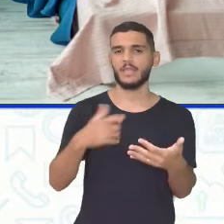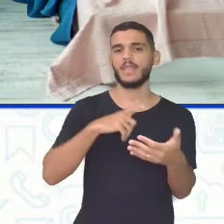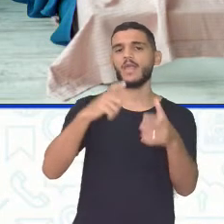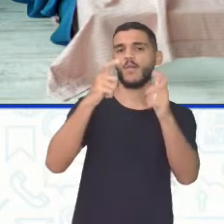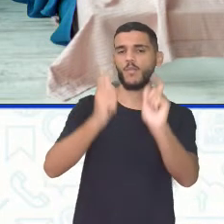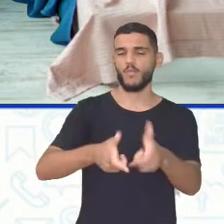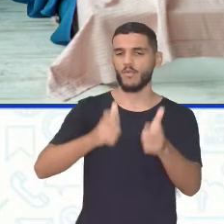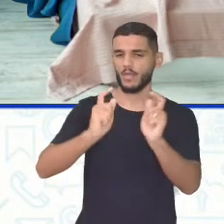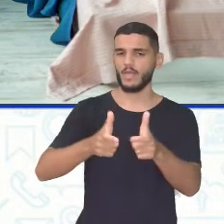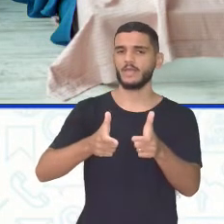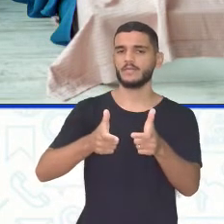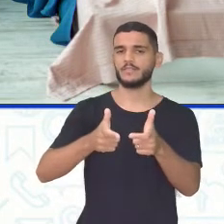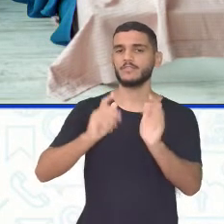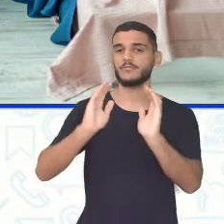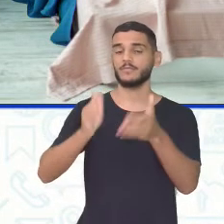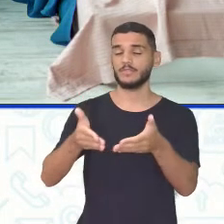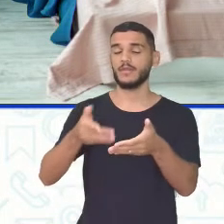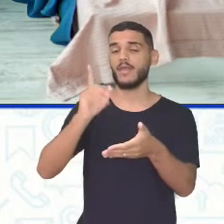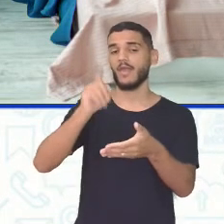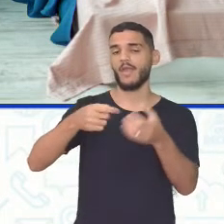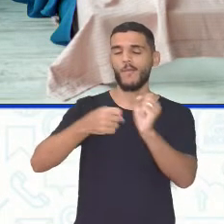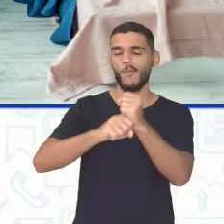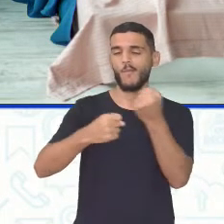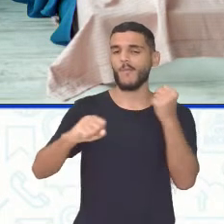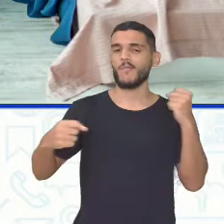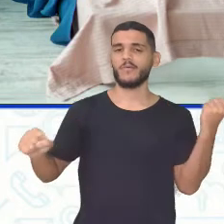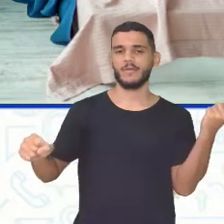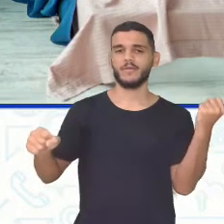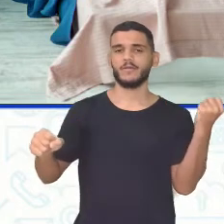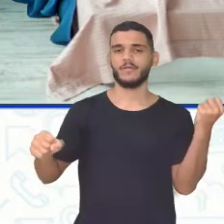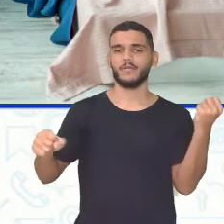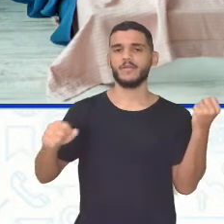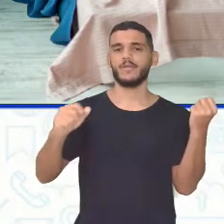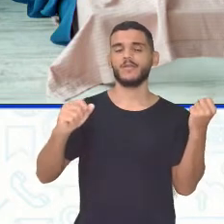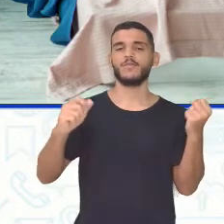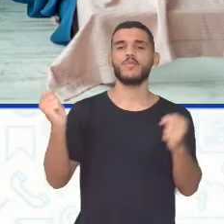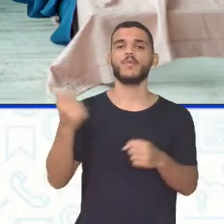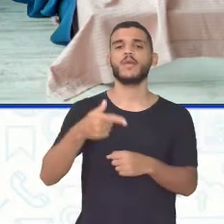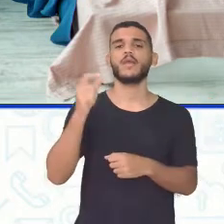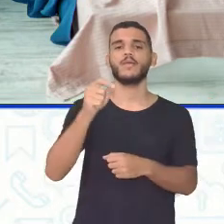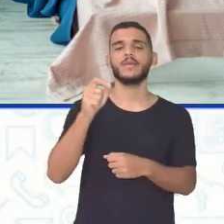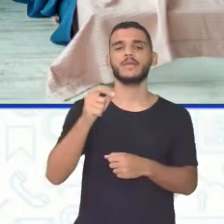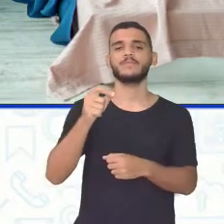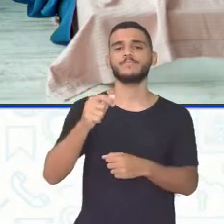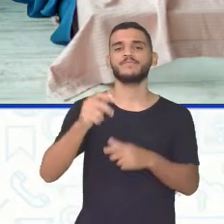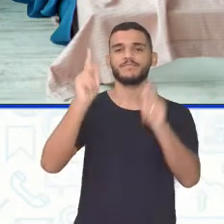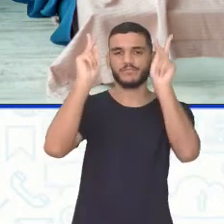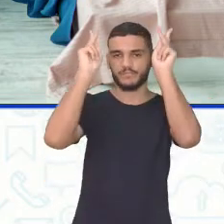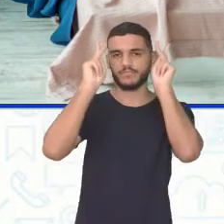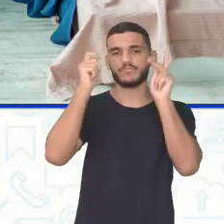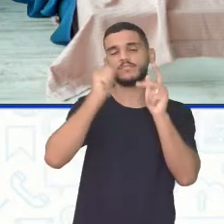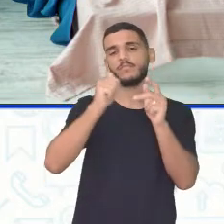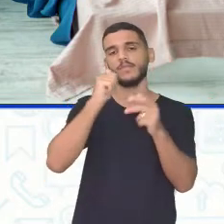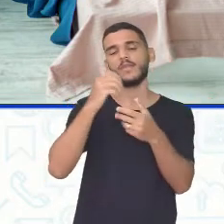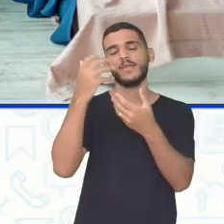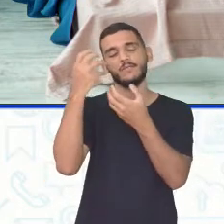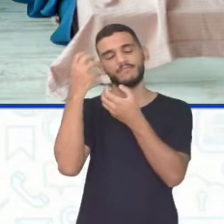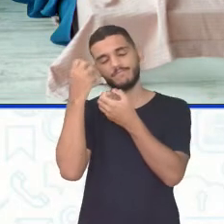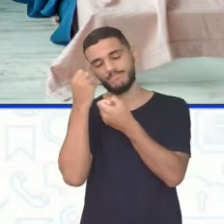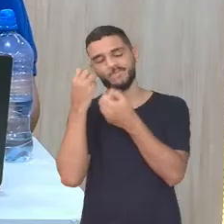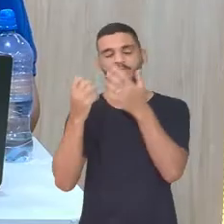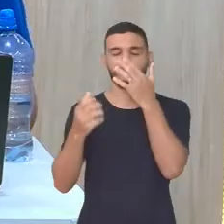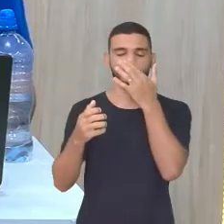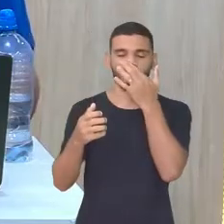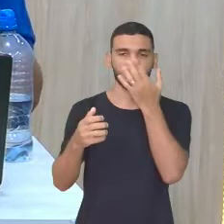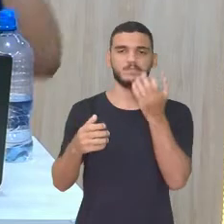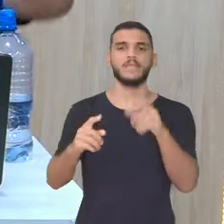lugares que são muito maiores do que a princesa precisava, o que dá a ideia da grandiosidade